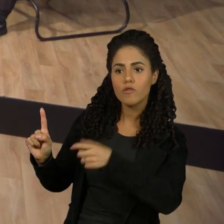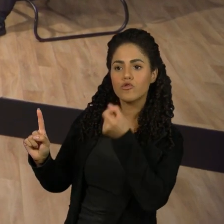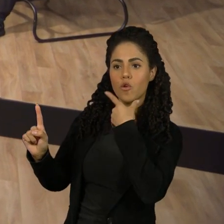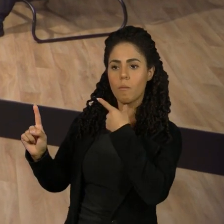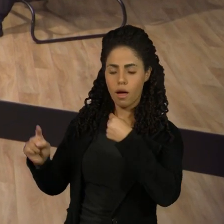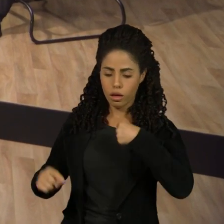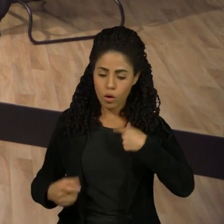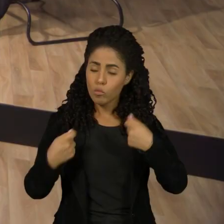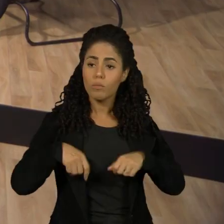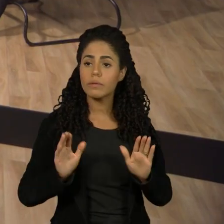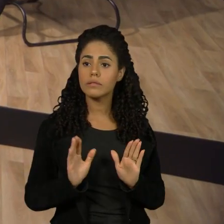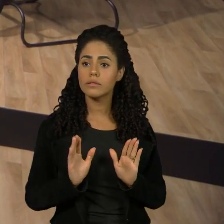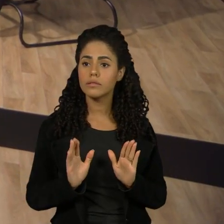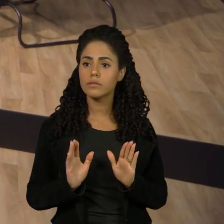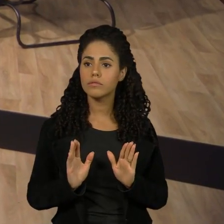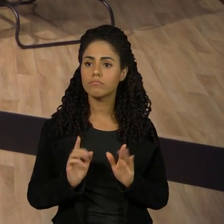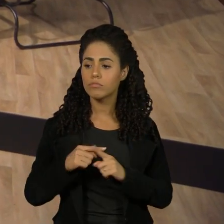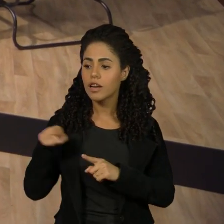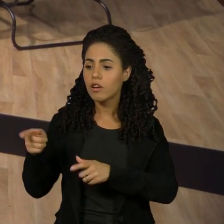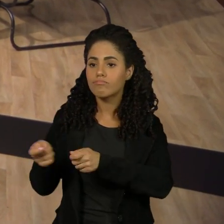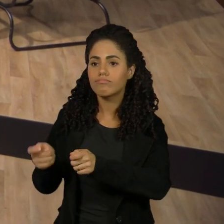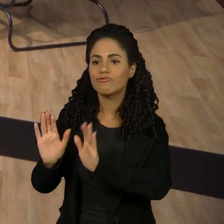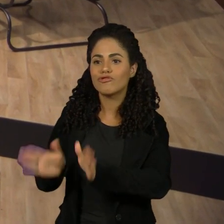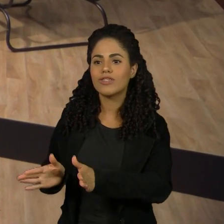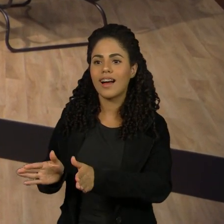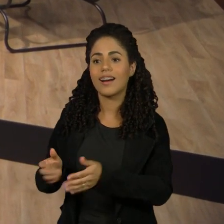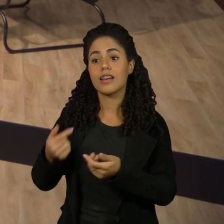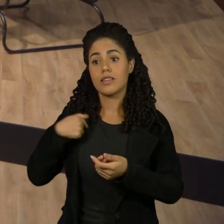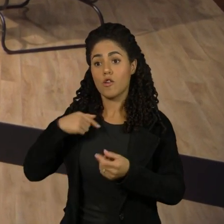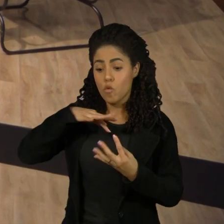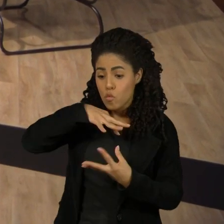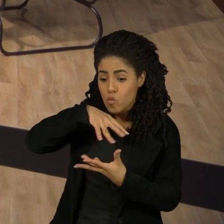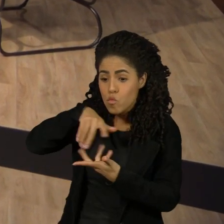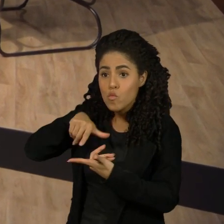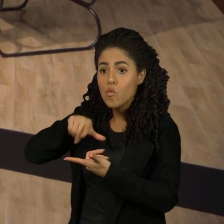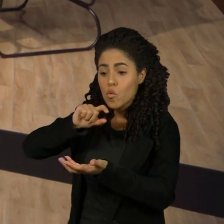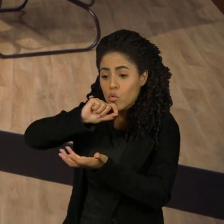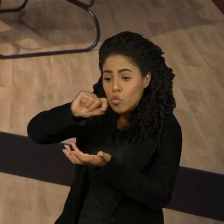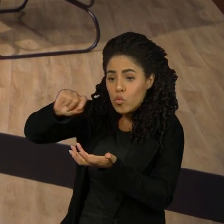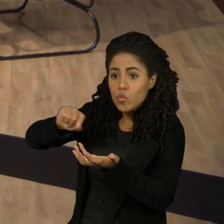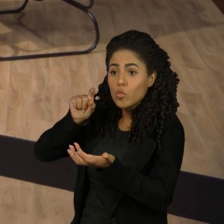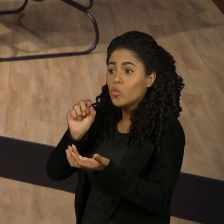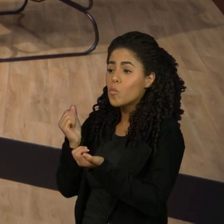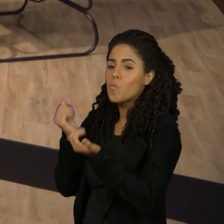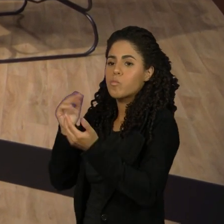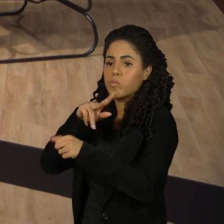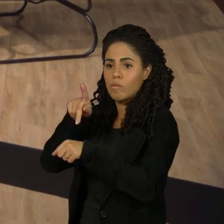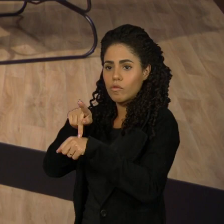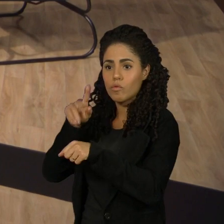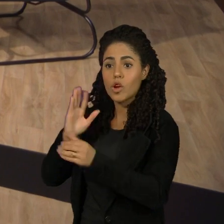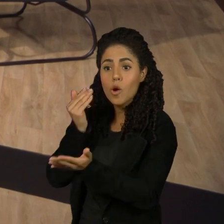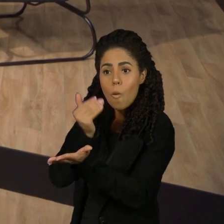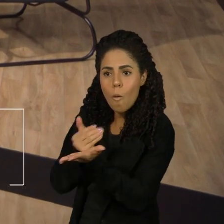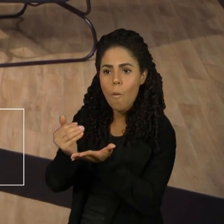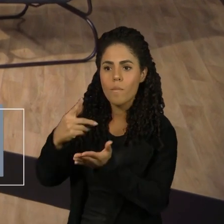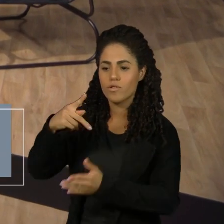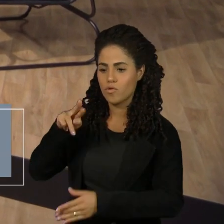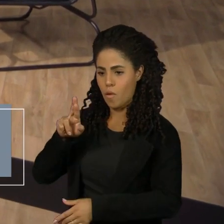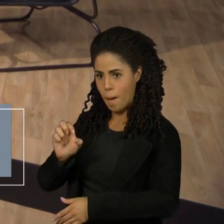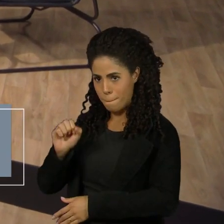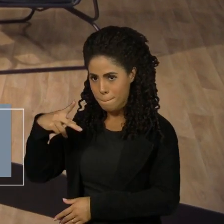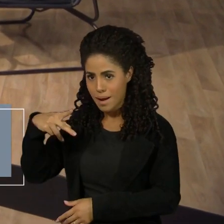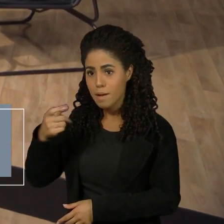mais risco. E o que foi mais interessante, em todos os lugares do mundo em que começamos a fazer PrEP, onde a PrEP